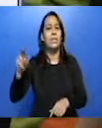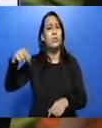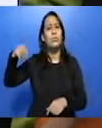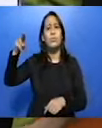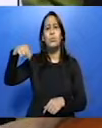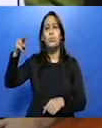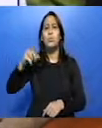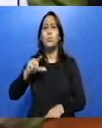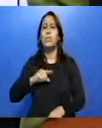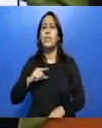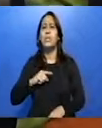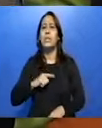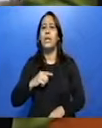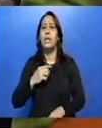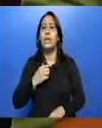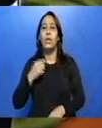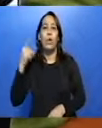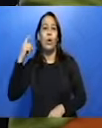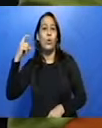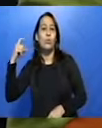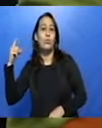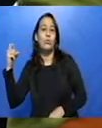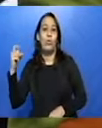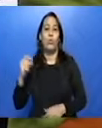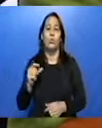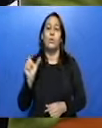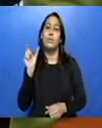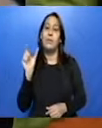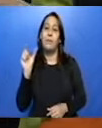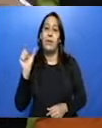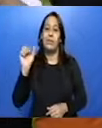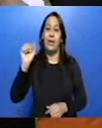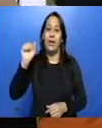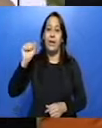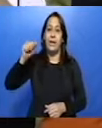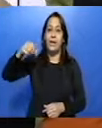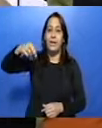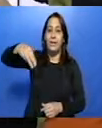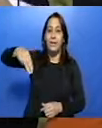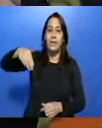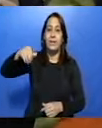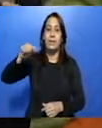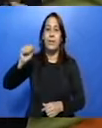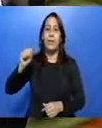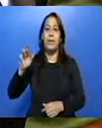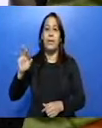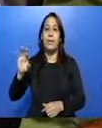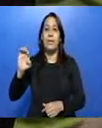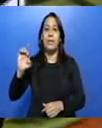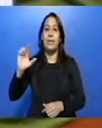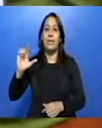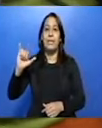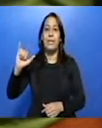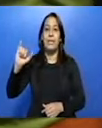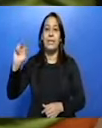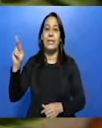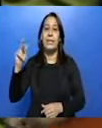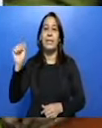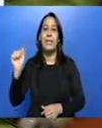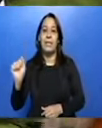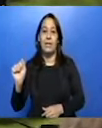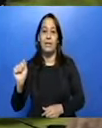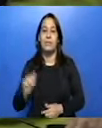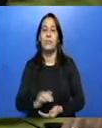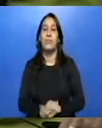som que a amarelinha? Então, qual lugar que a palavra não, nunca tem o som que a amare?